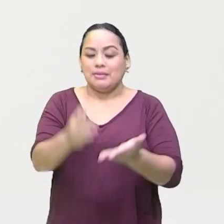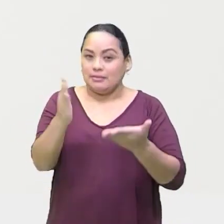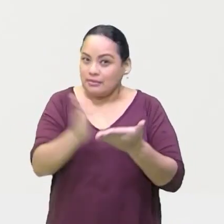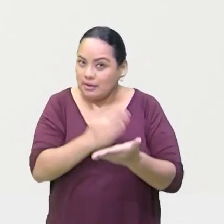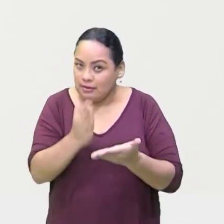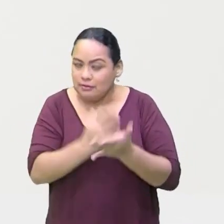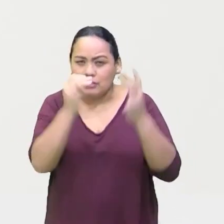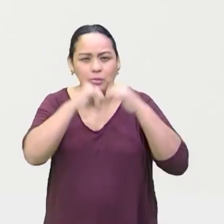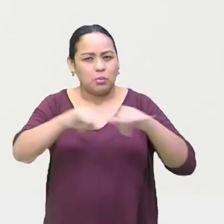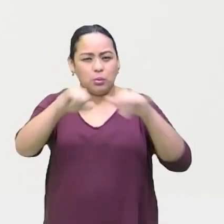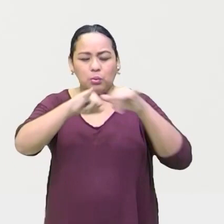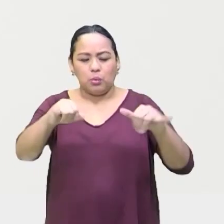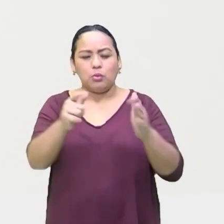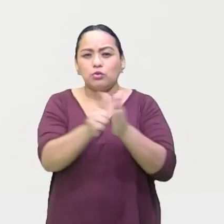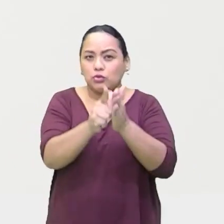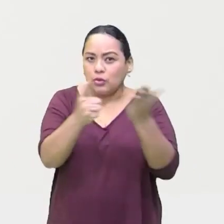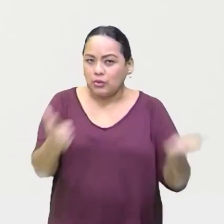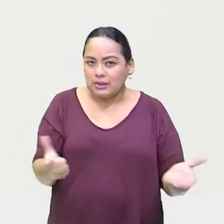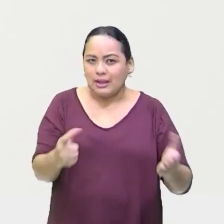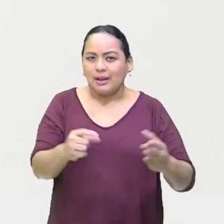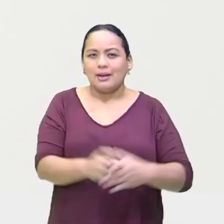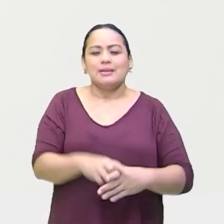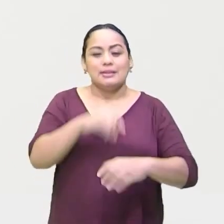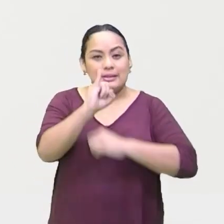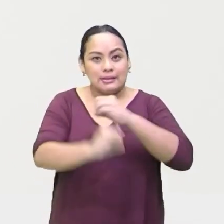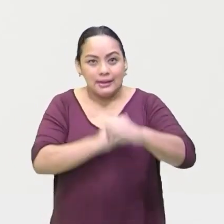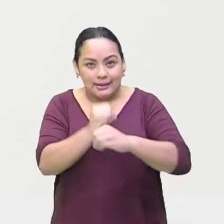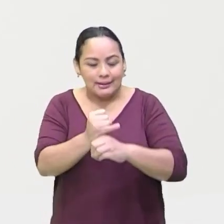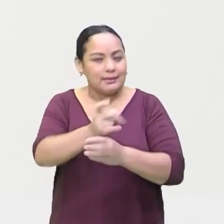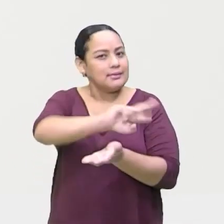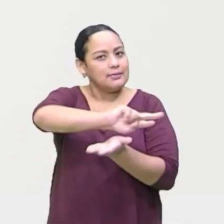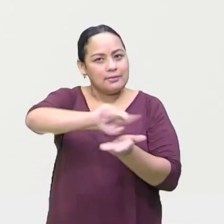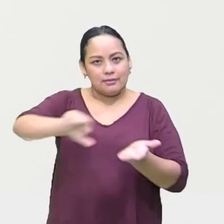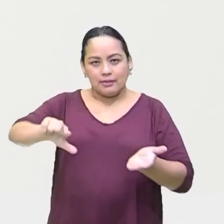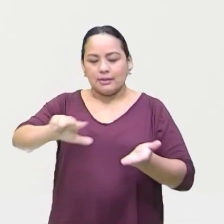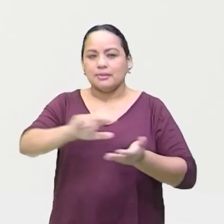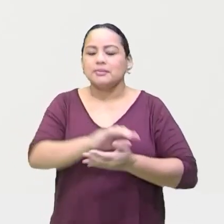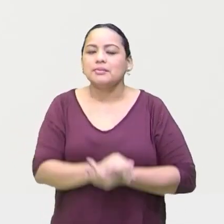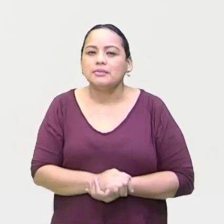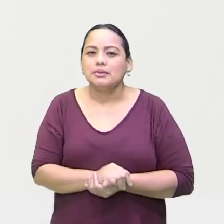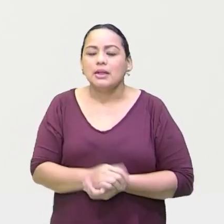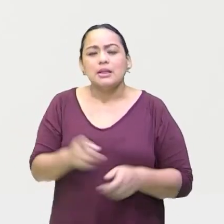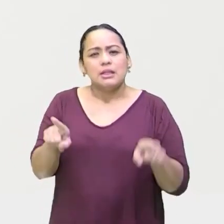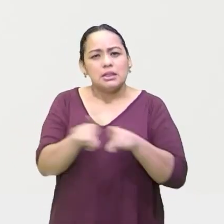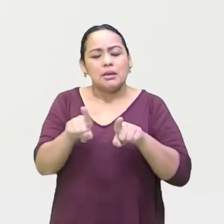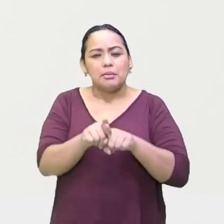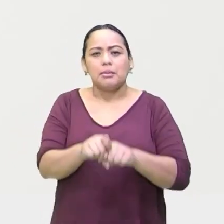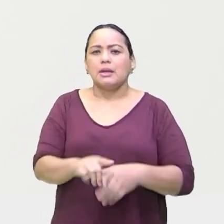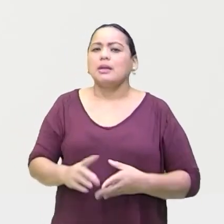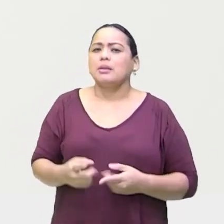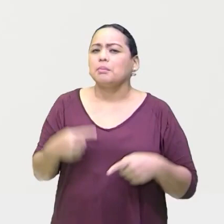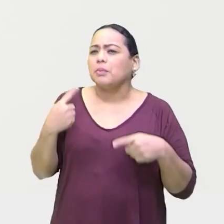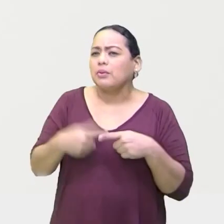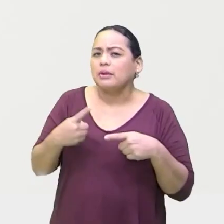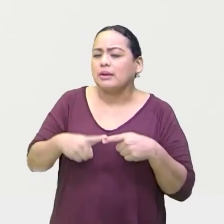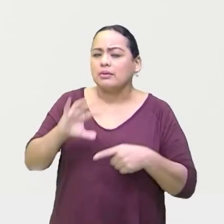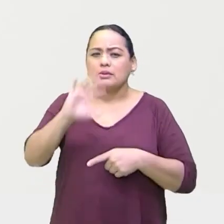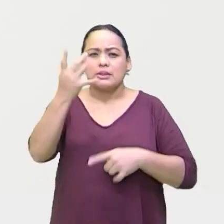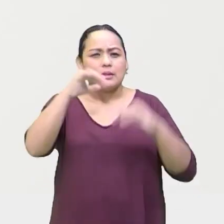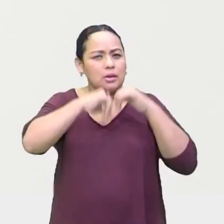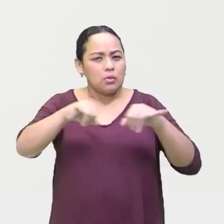revistas, jornais, sites, etc. Isto se deve também ao fato dos